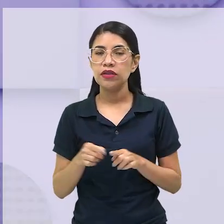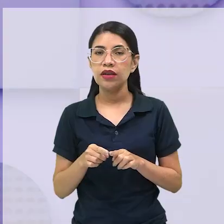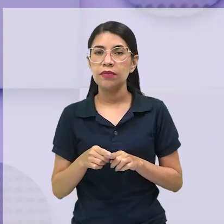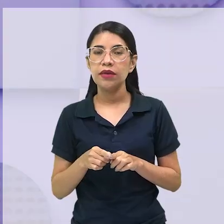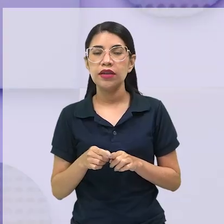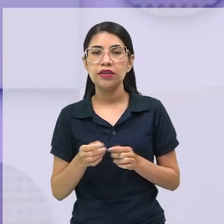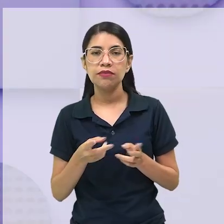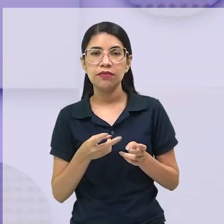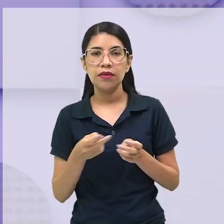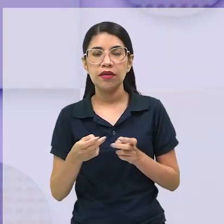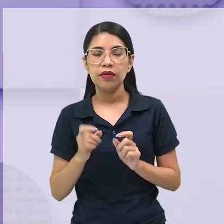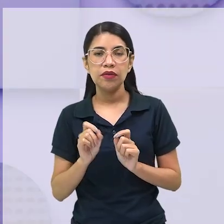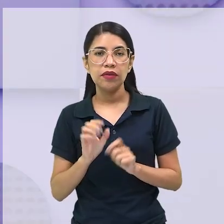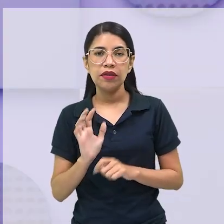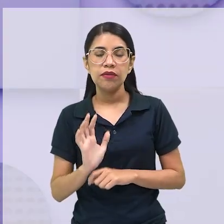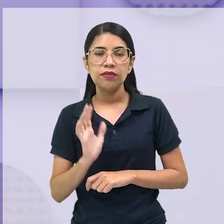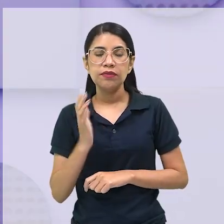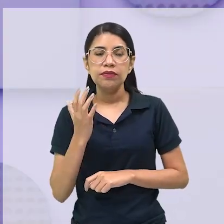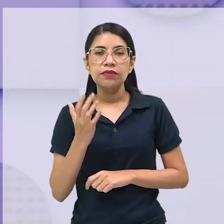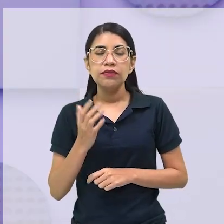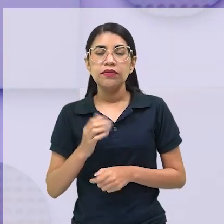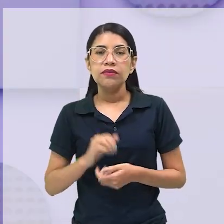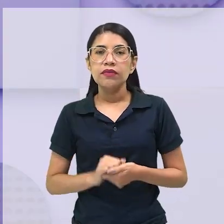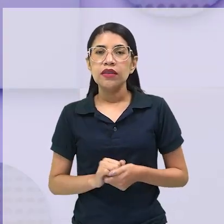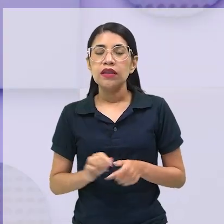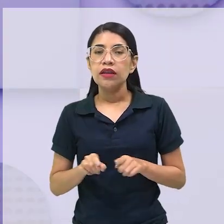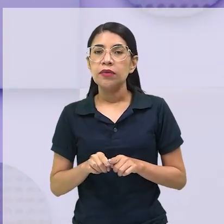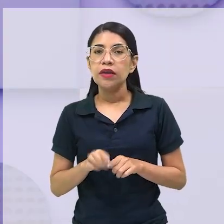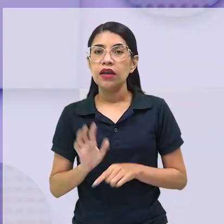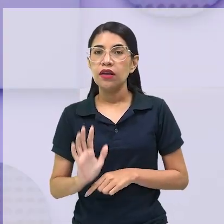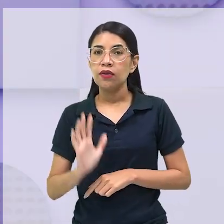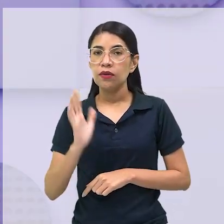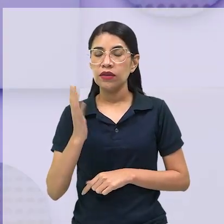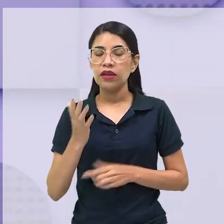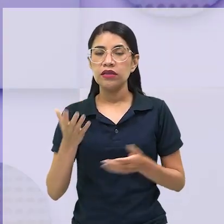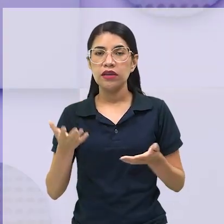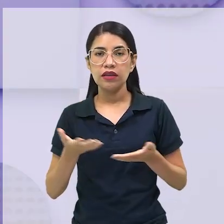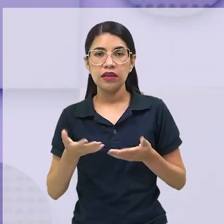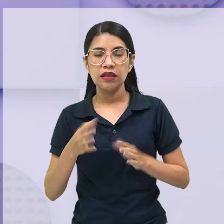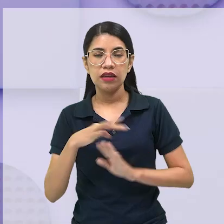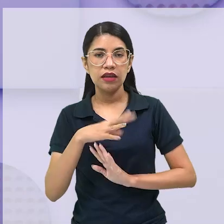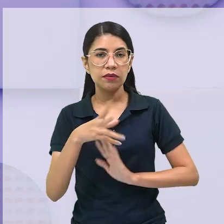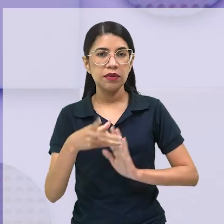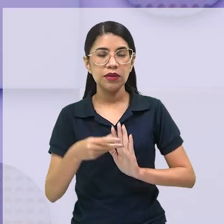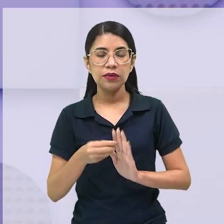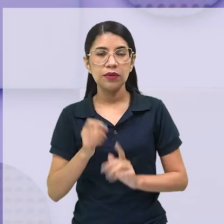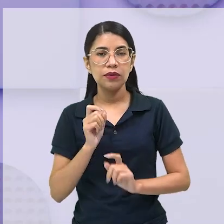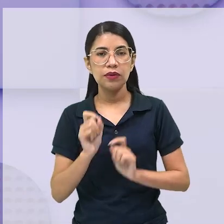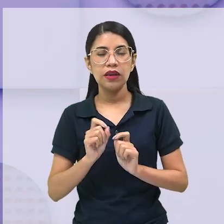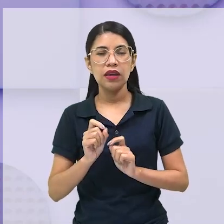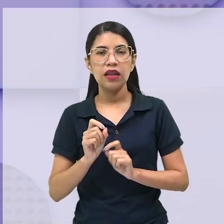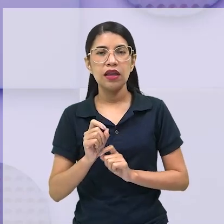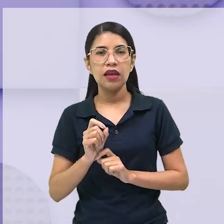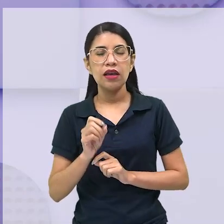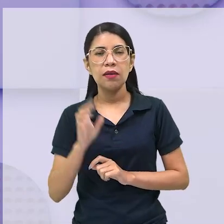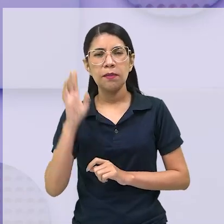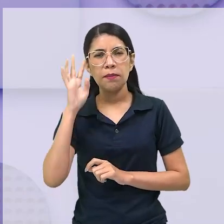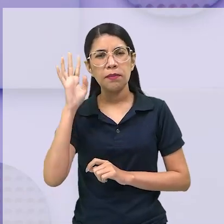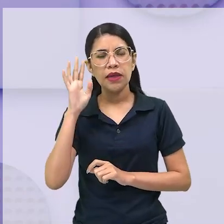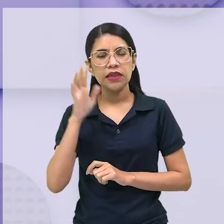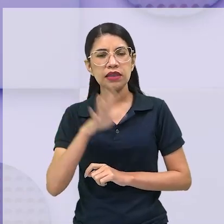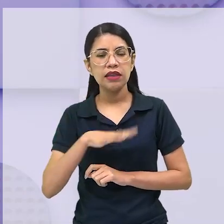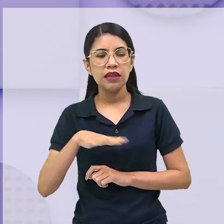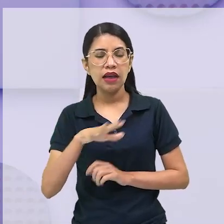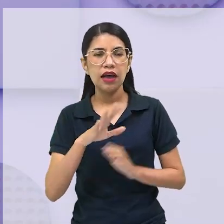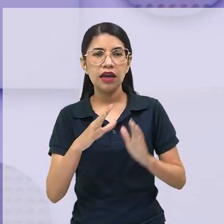assumimos também esse fenômeno que está acontecendo aqui na Amazônia. Para pensar na sua comunidade aí, seja aí